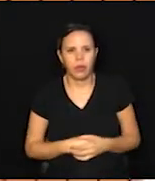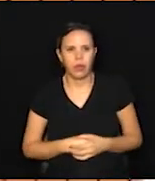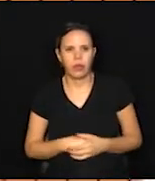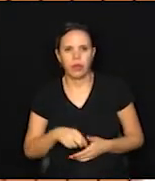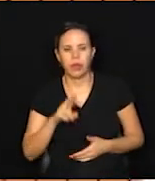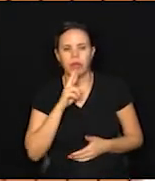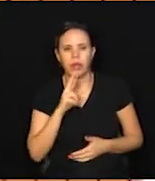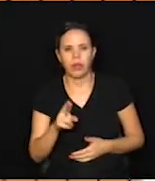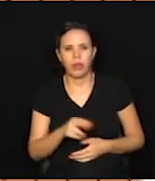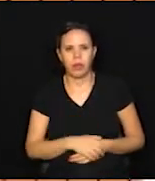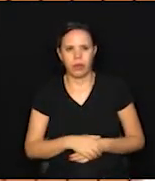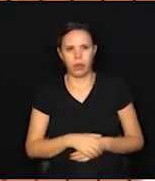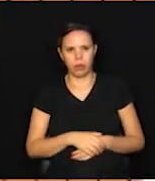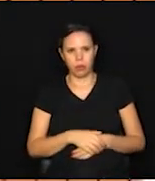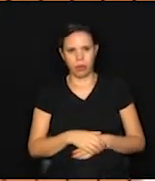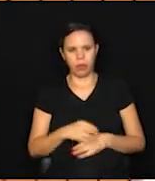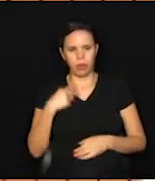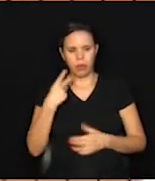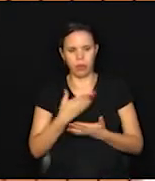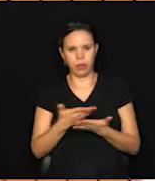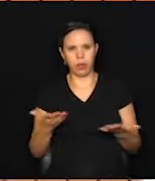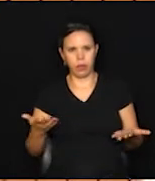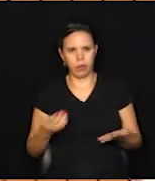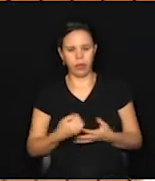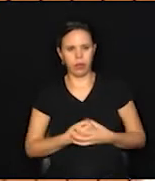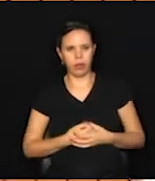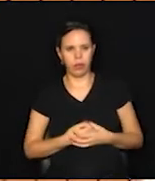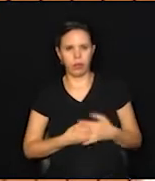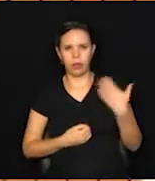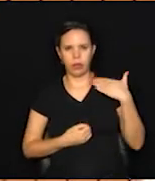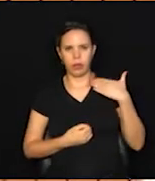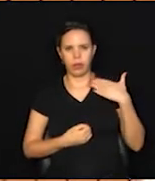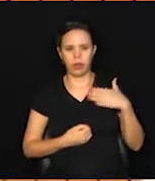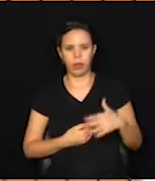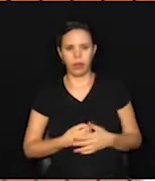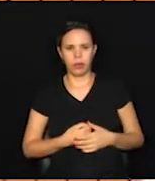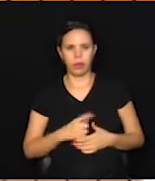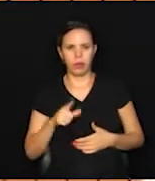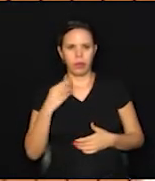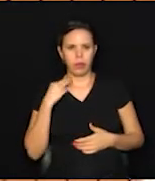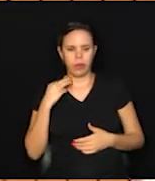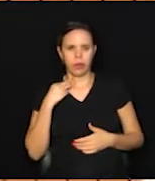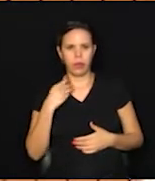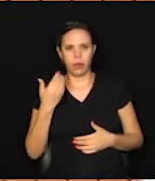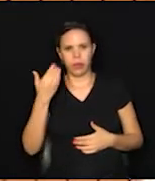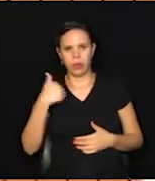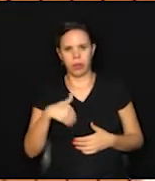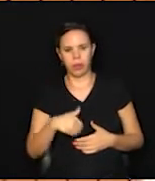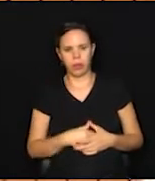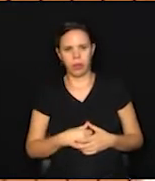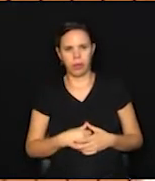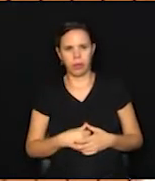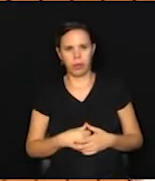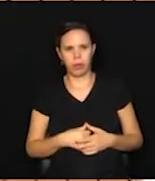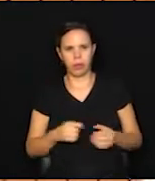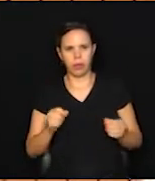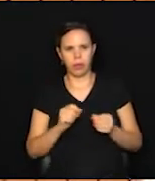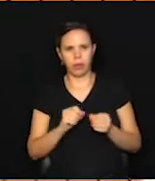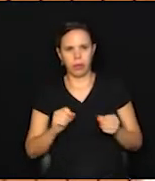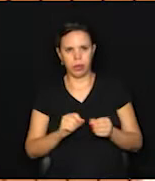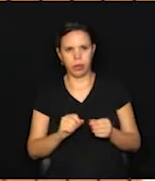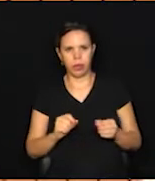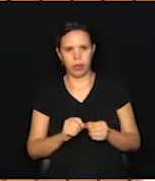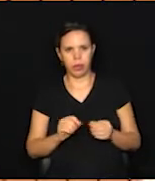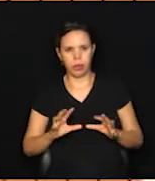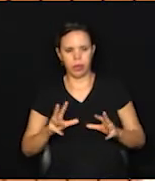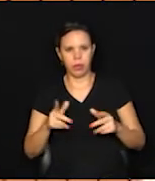responder as perguntas dos vereadores, da Mariana, depois do Cecílio, depois a minha, ou façam, nós fazemos todas